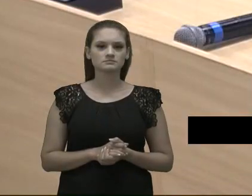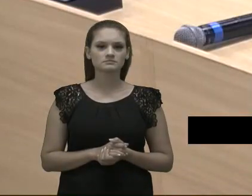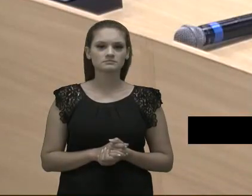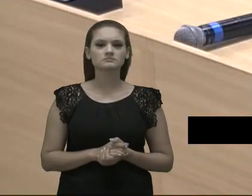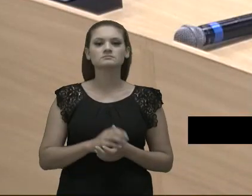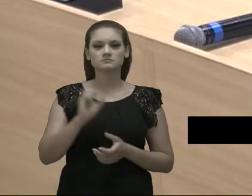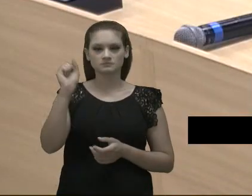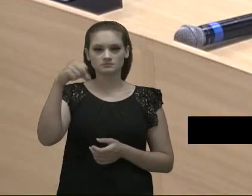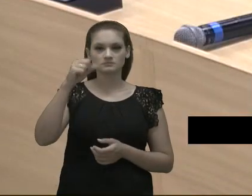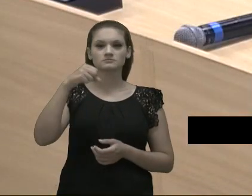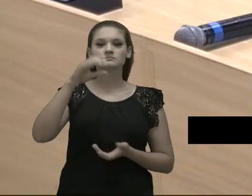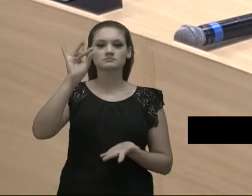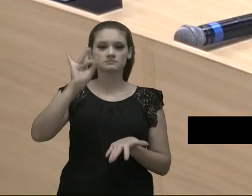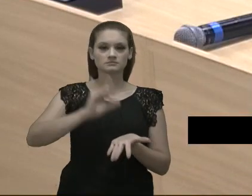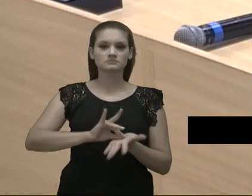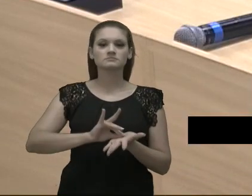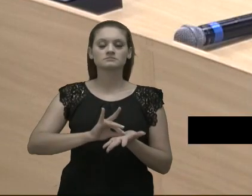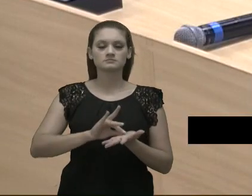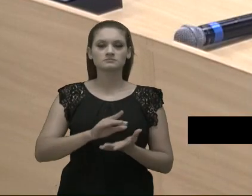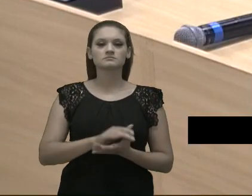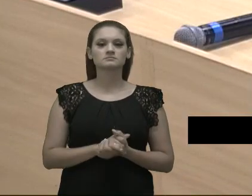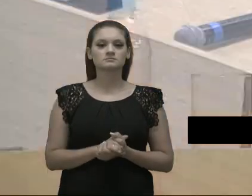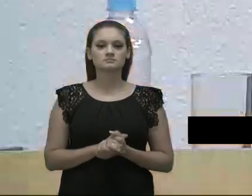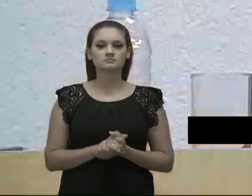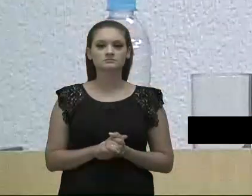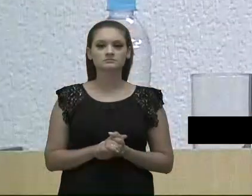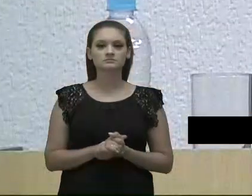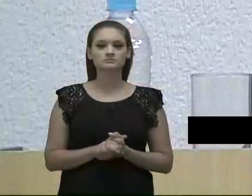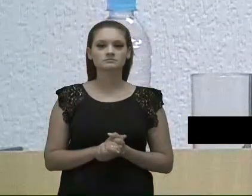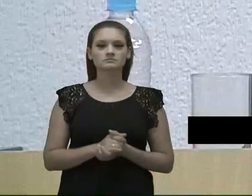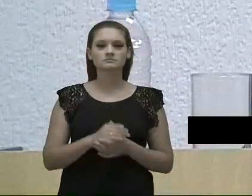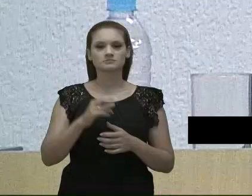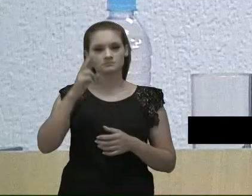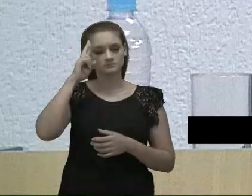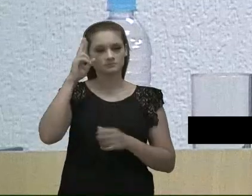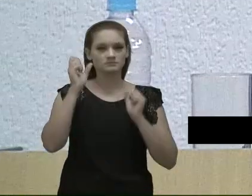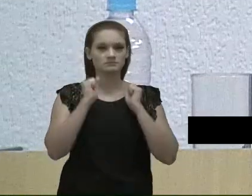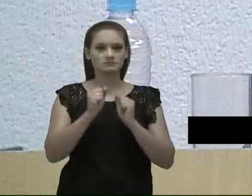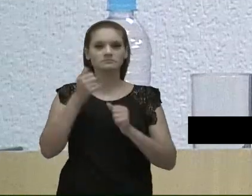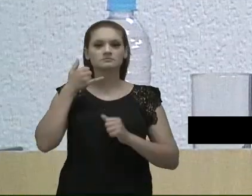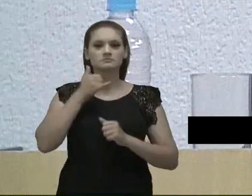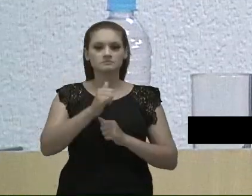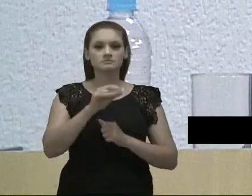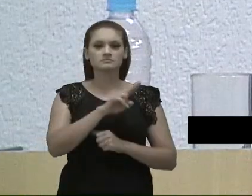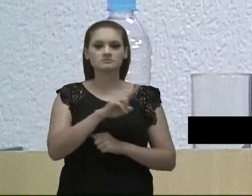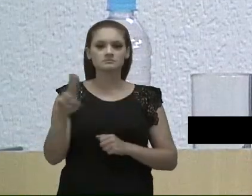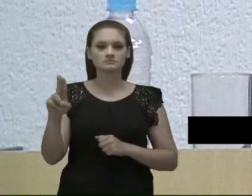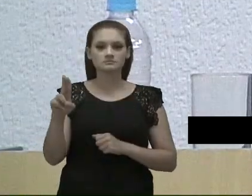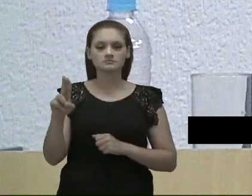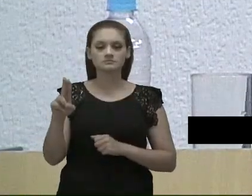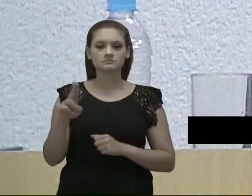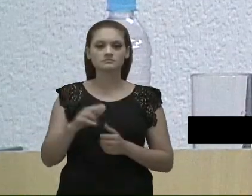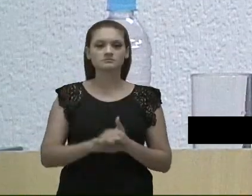É verídico. A senhora pode informar para mim o nome do assessor e assessor de qual